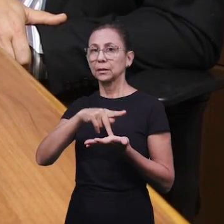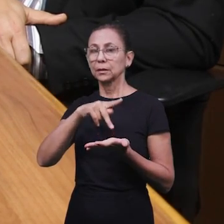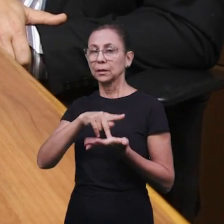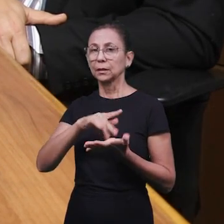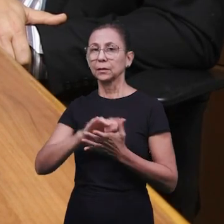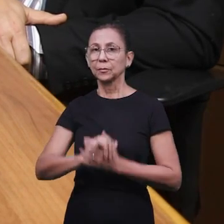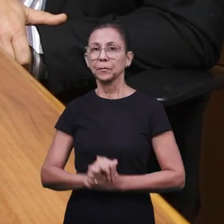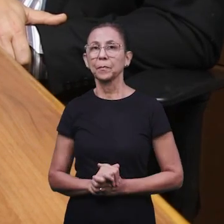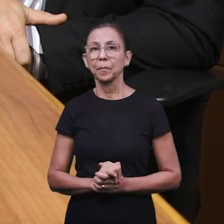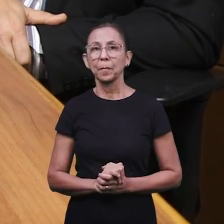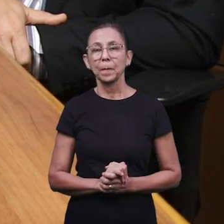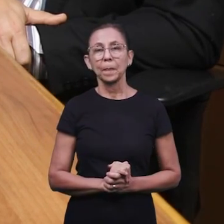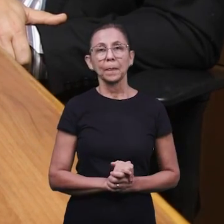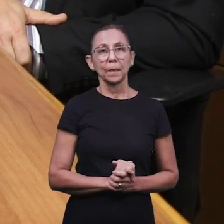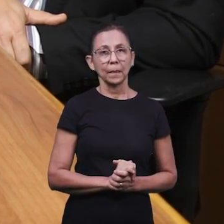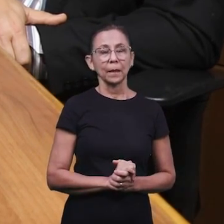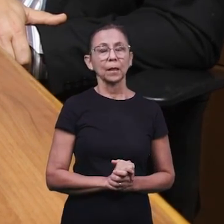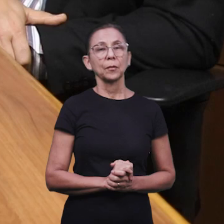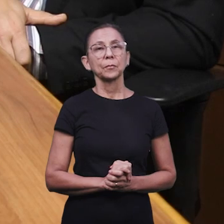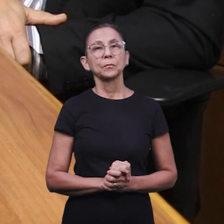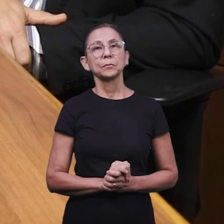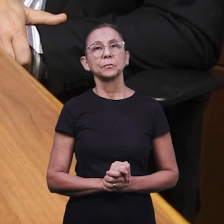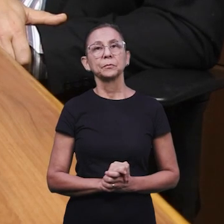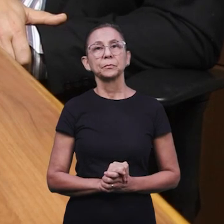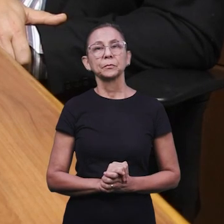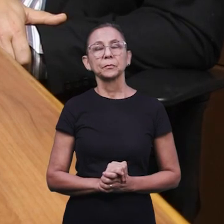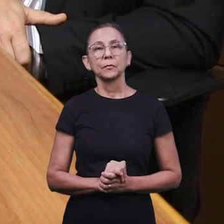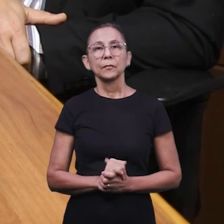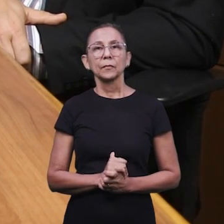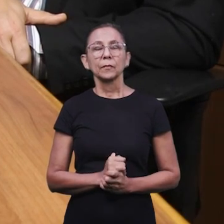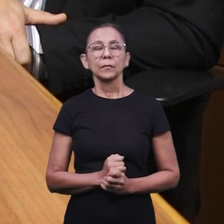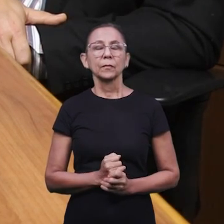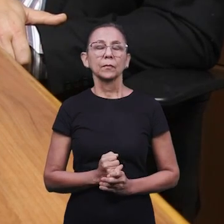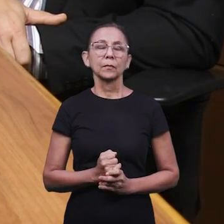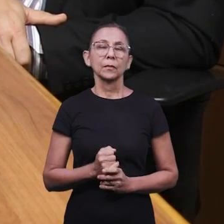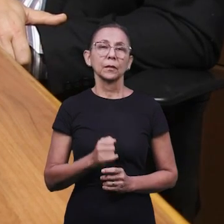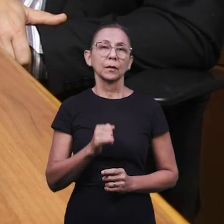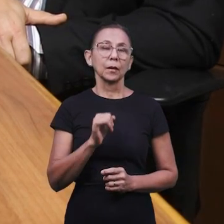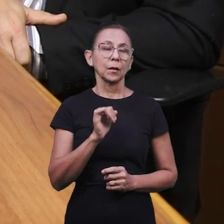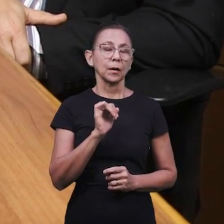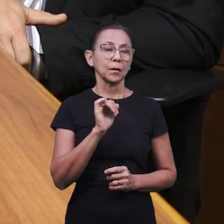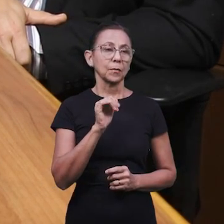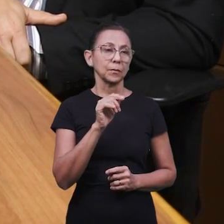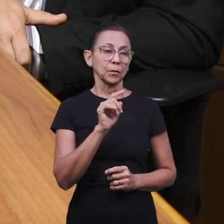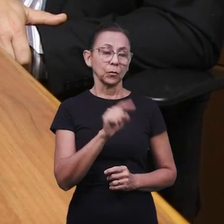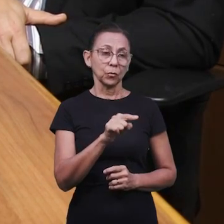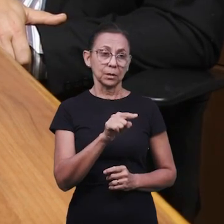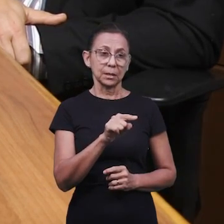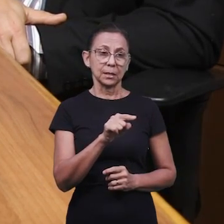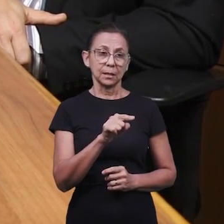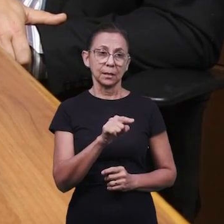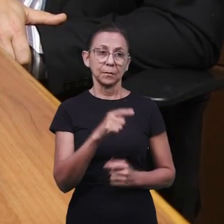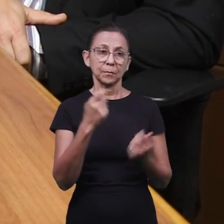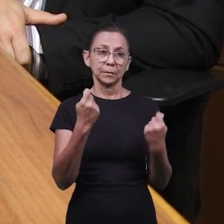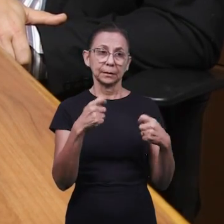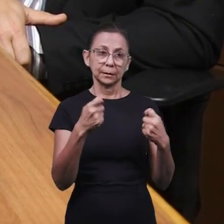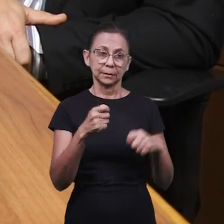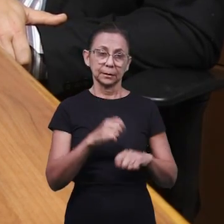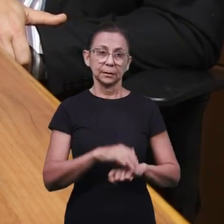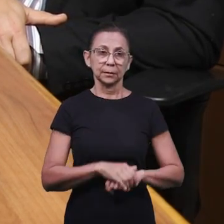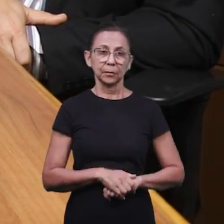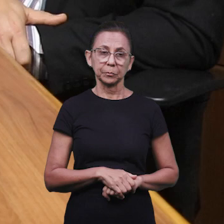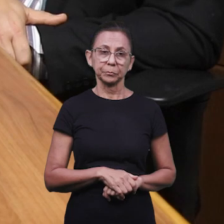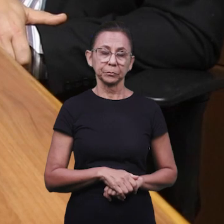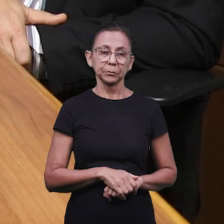quero que ela tenha meu sangue. Ela tem que ser da minha parentela. Você não traga para cá uma mulher que não seja da minha